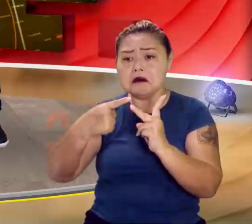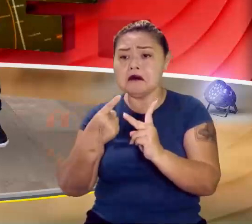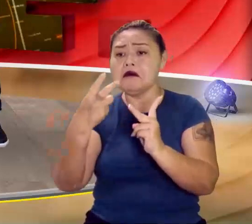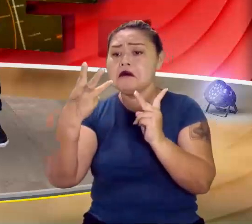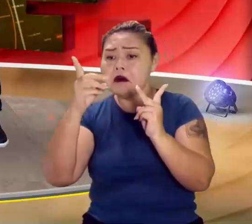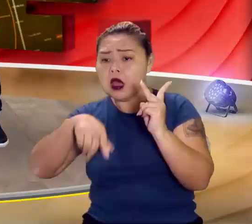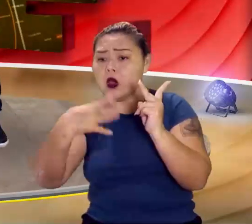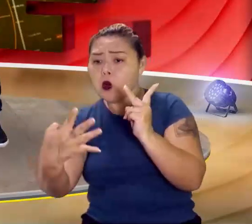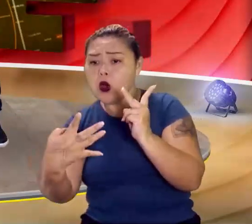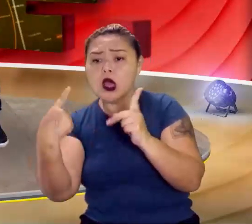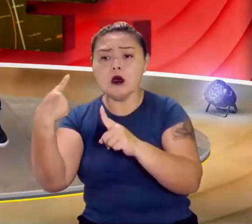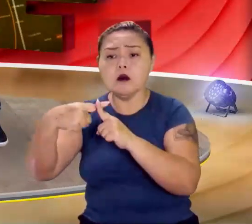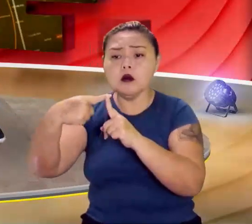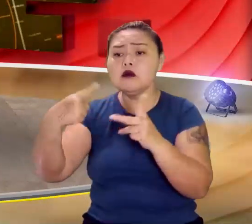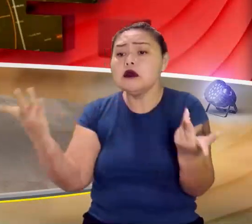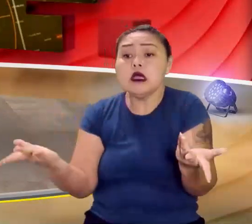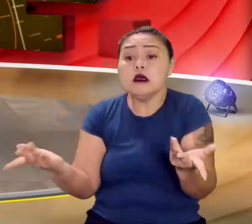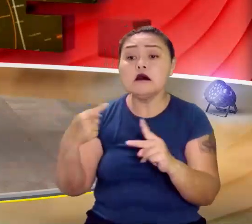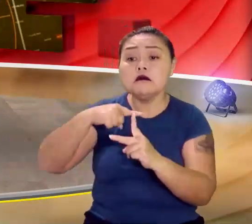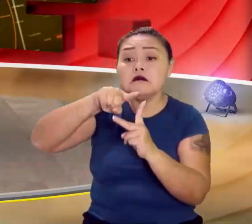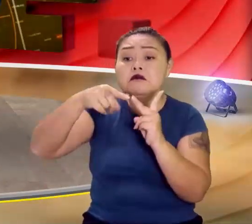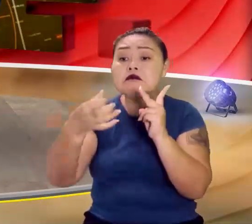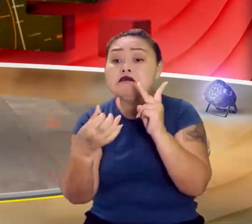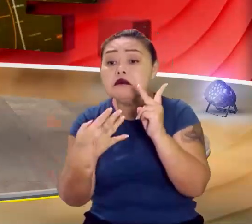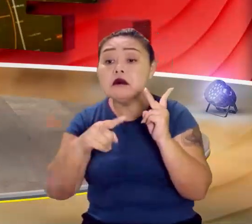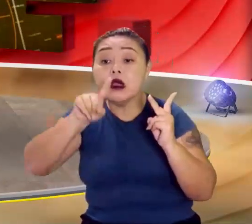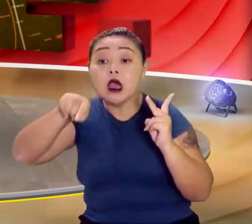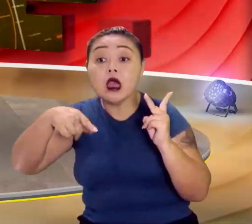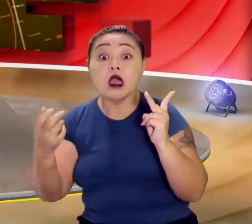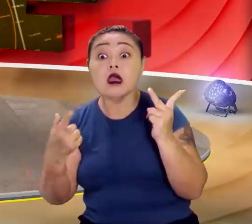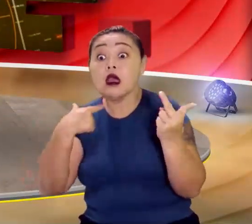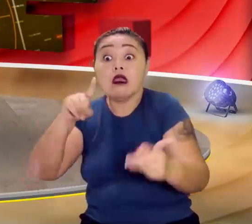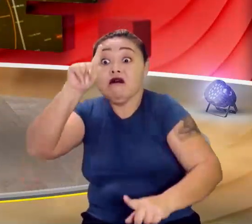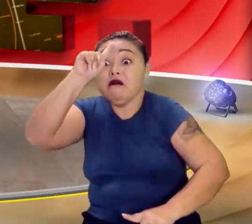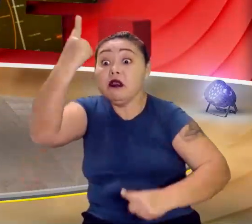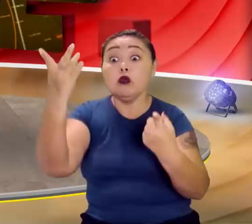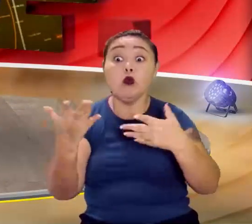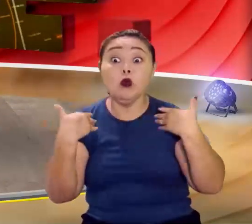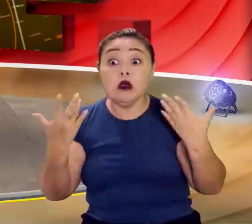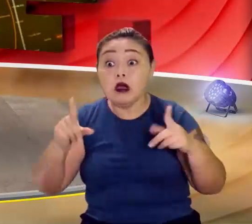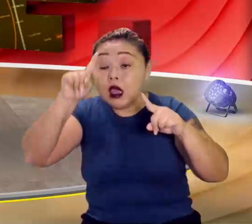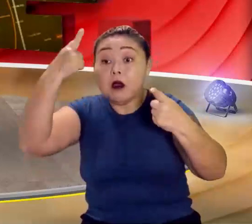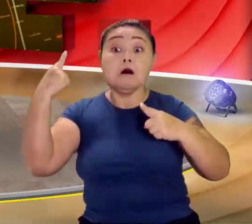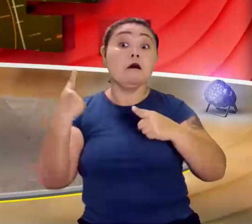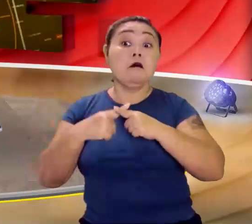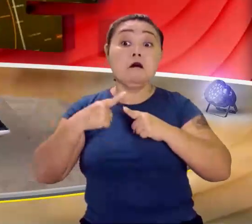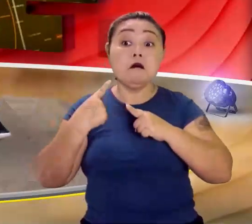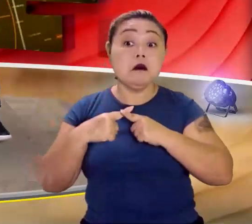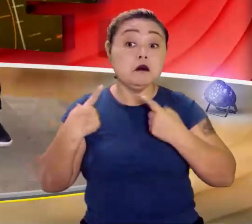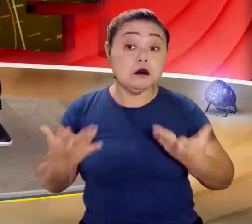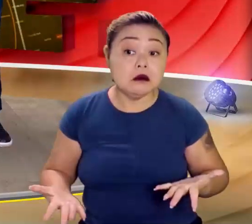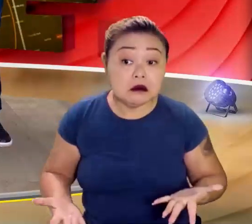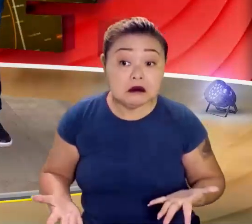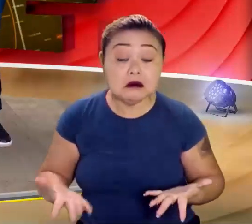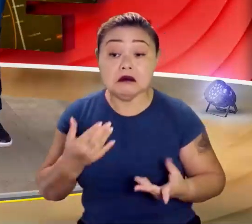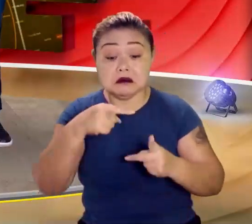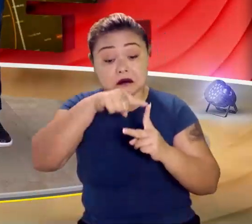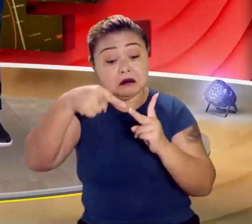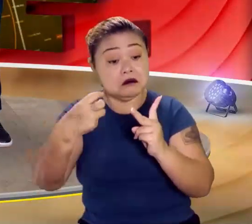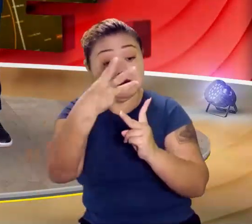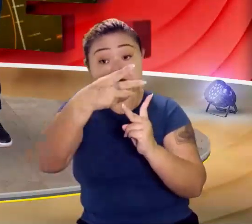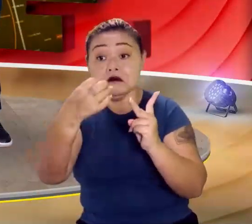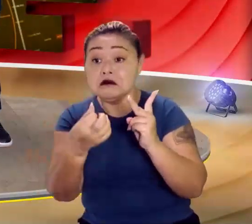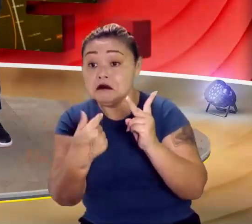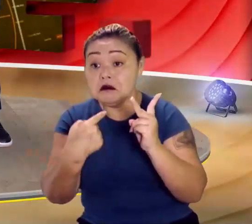64 é 4? Por quê? Não. Por que será? Como assim? De onde tiraram isso? Quem inventou? O porquê que a raiz cúbica de 64